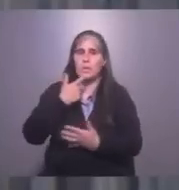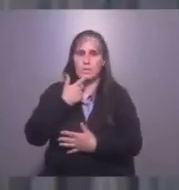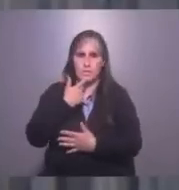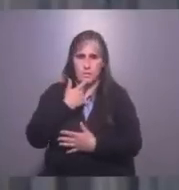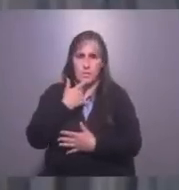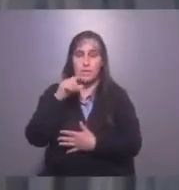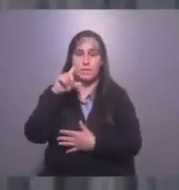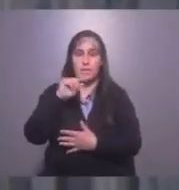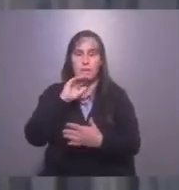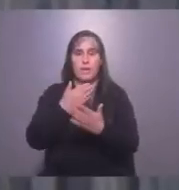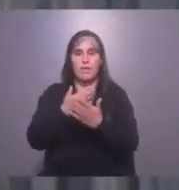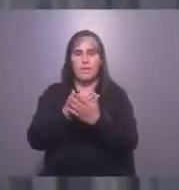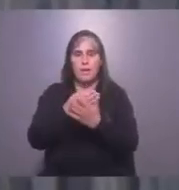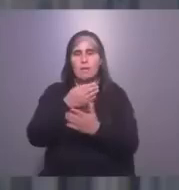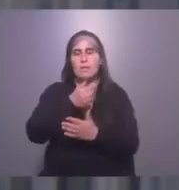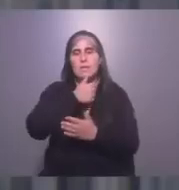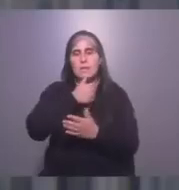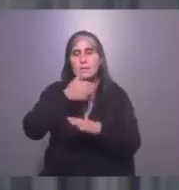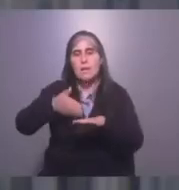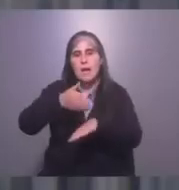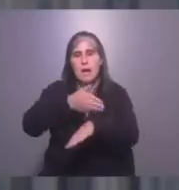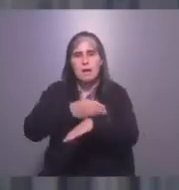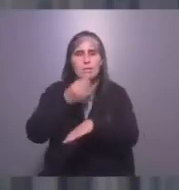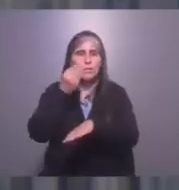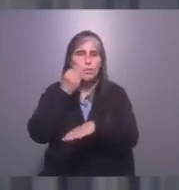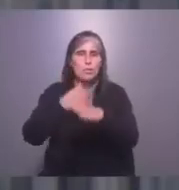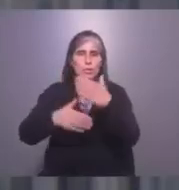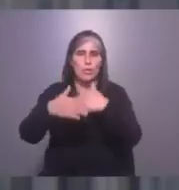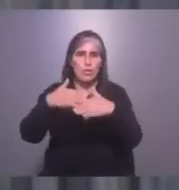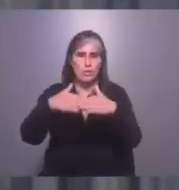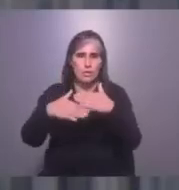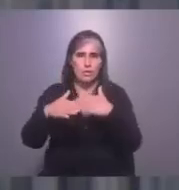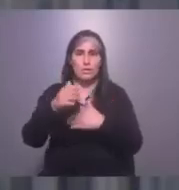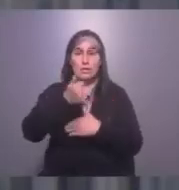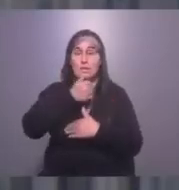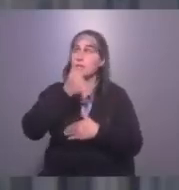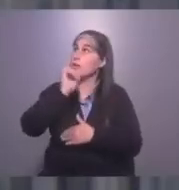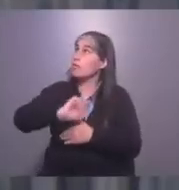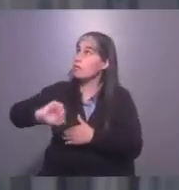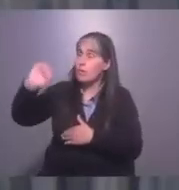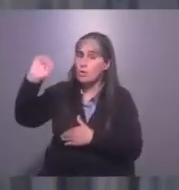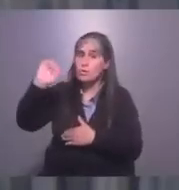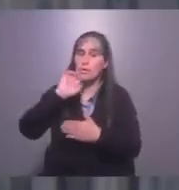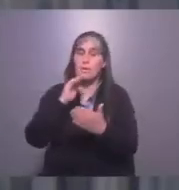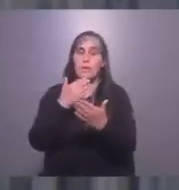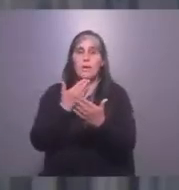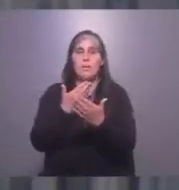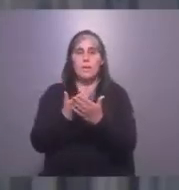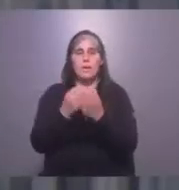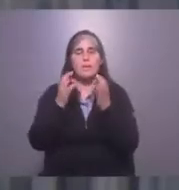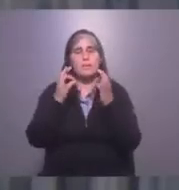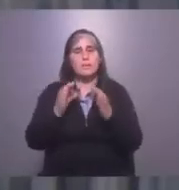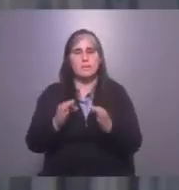de benevolência nele de antemão estabelecido, para se realizar na plenitude